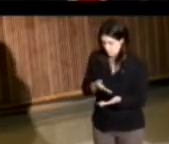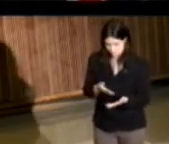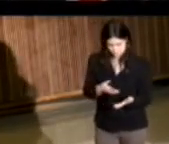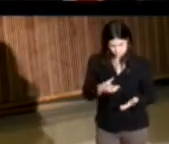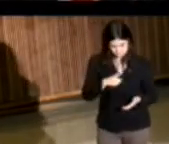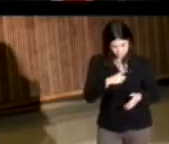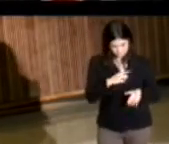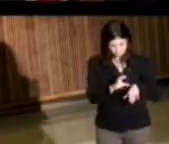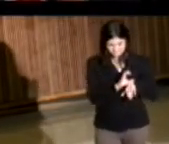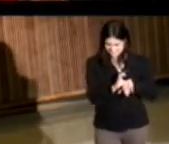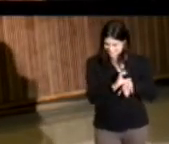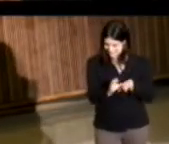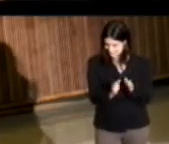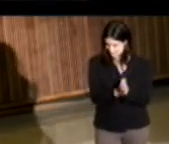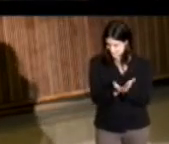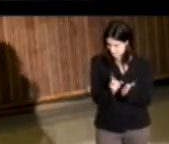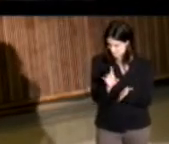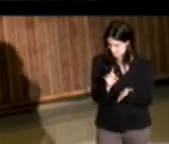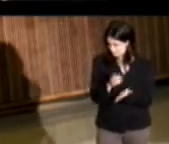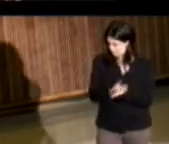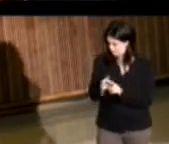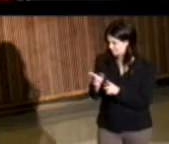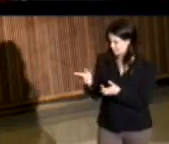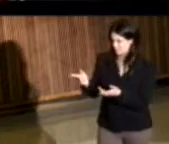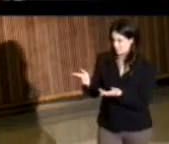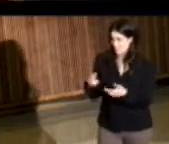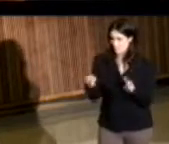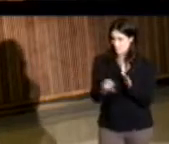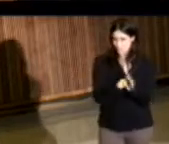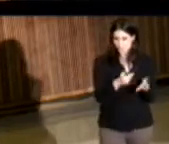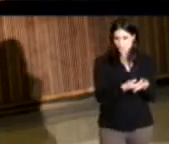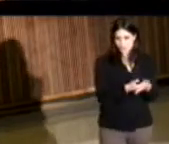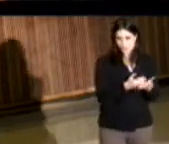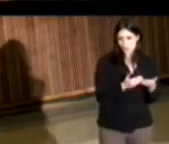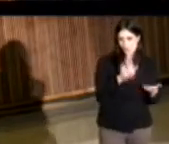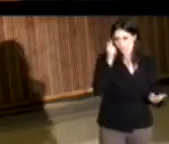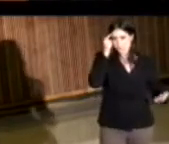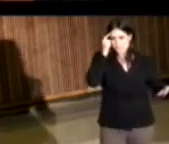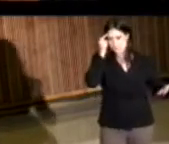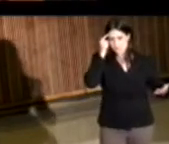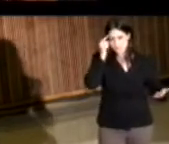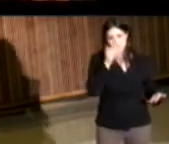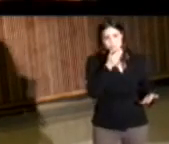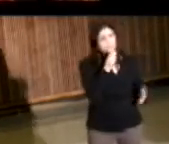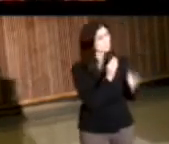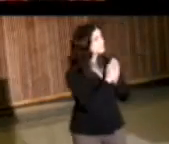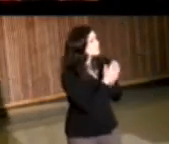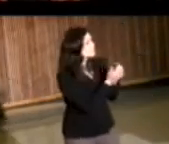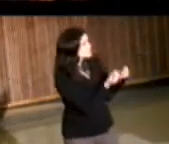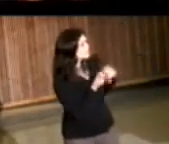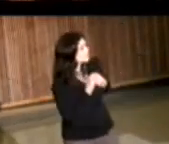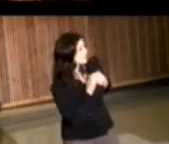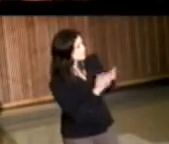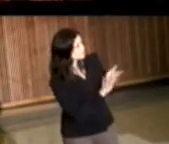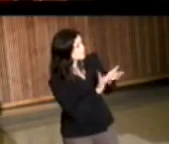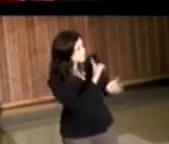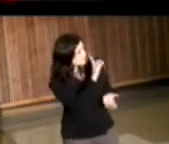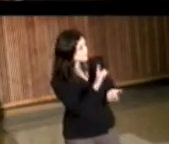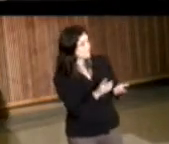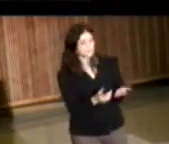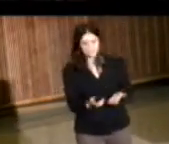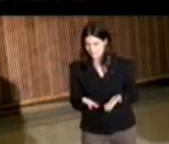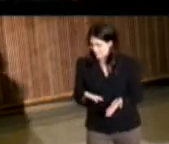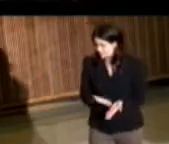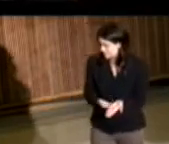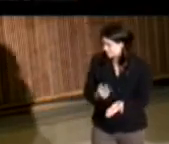ele estava numa escola. E o moço falou, me dá um Novo Testamento aí. Ele falou, olha moço, esse aqui eu não posso